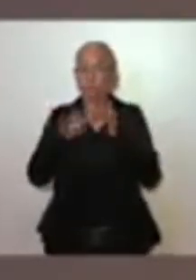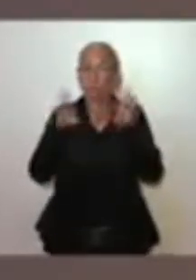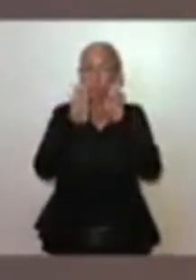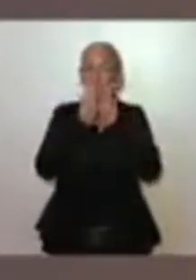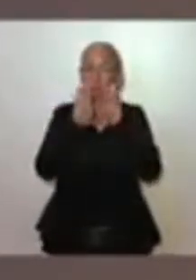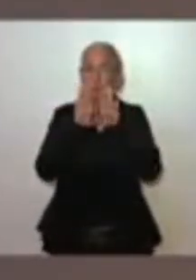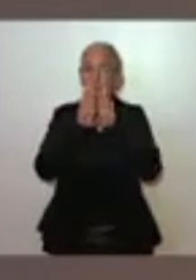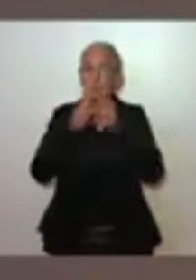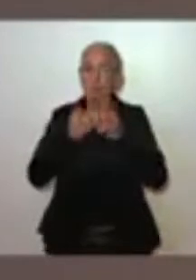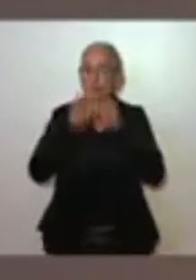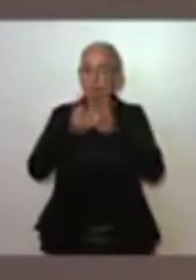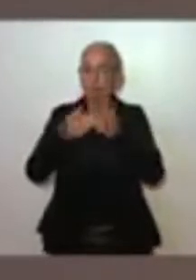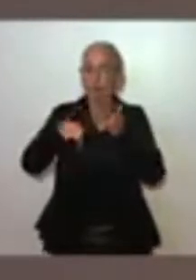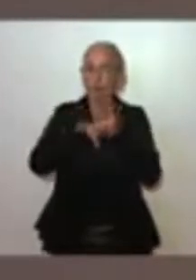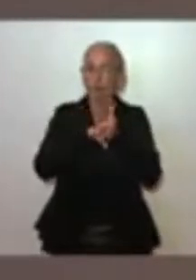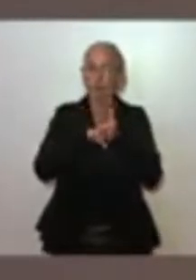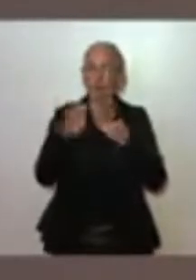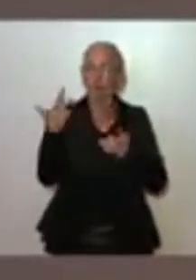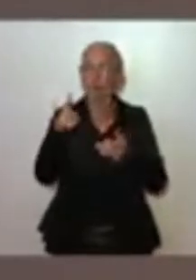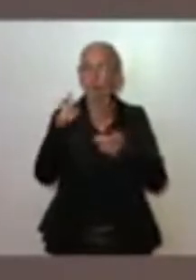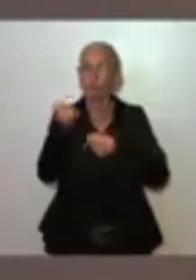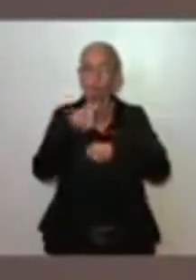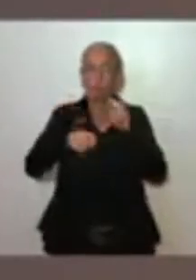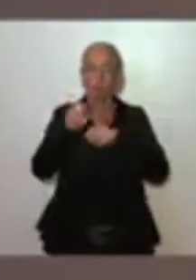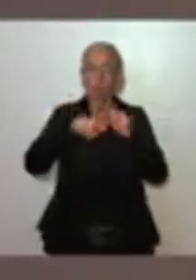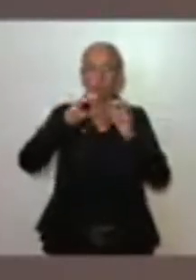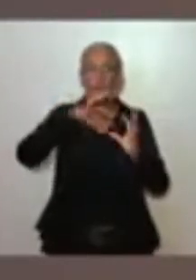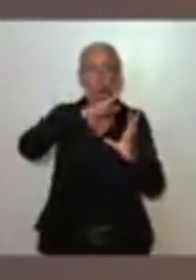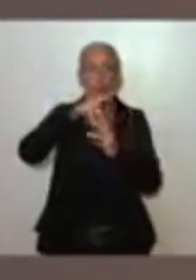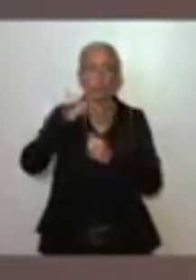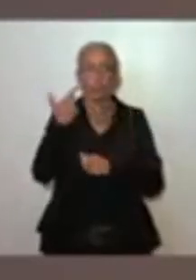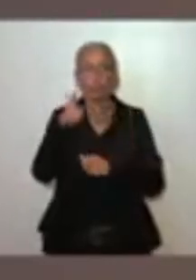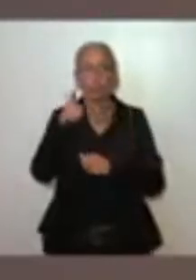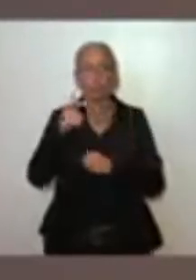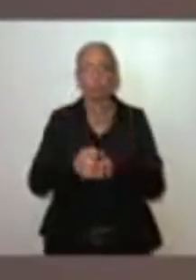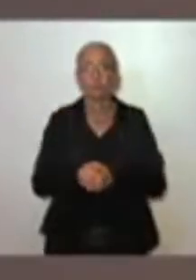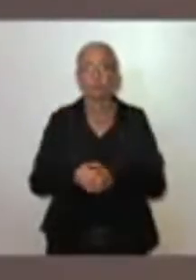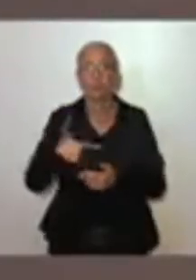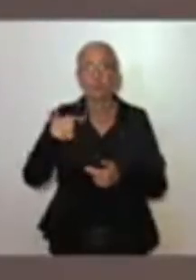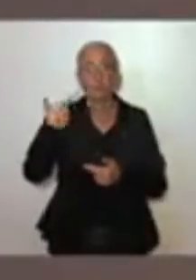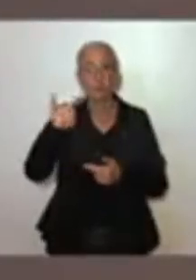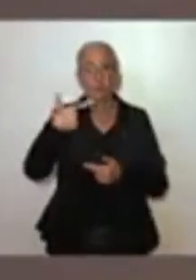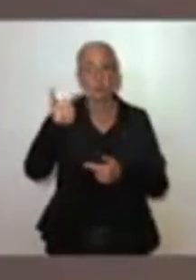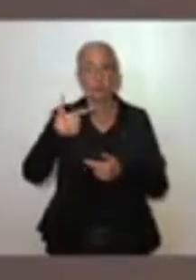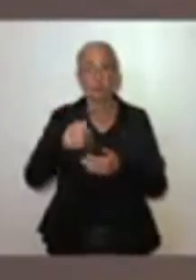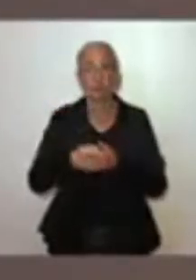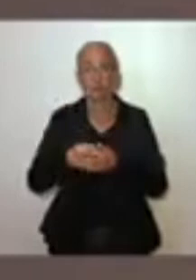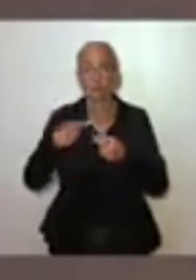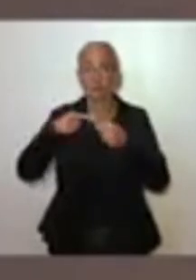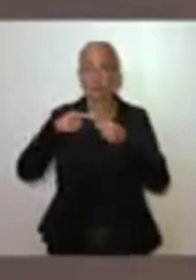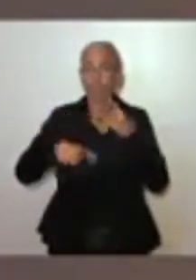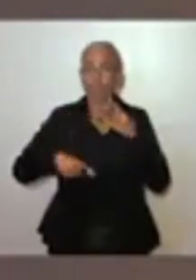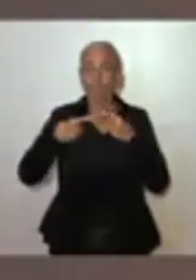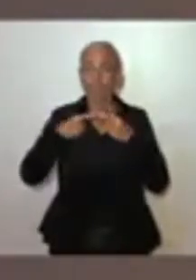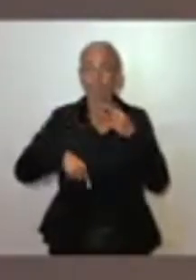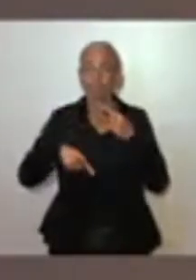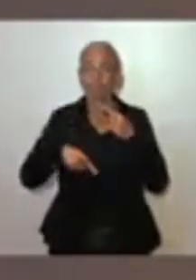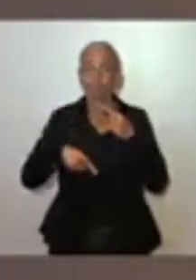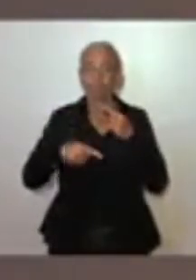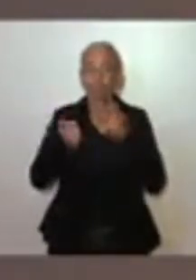todos vocês terão já aprendi não havia Comércio Exterior segundo lugar era proibida a existência de